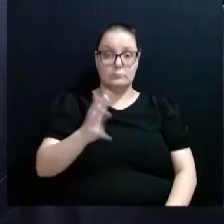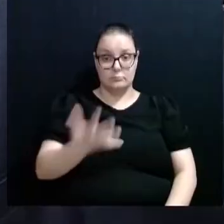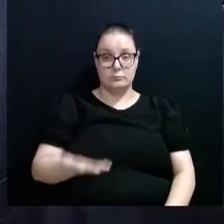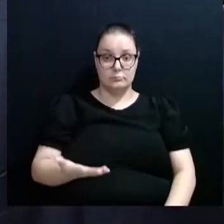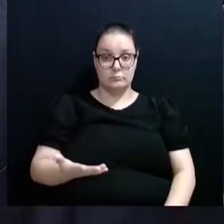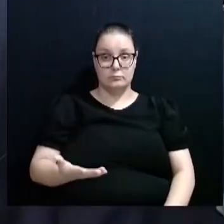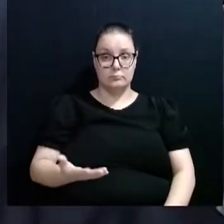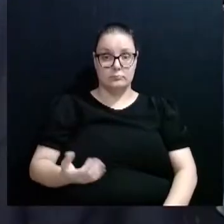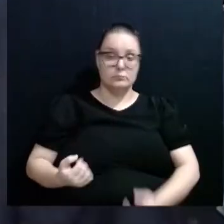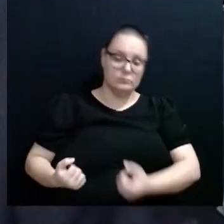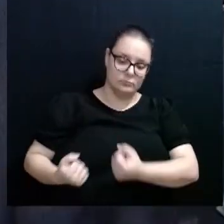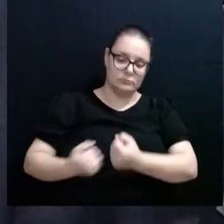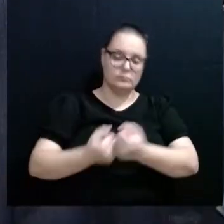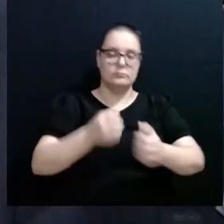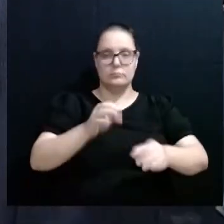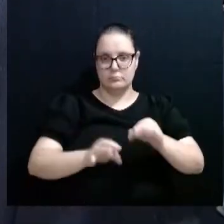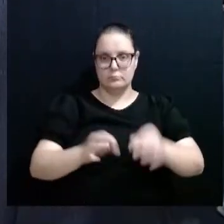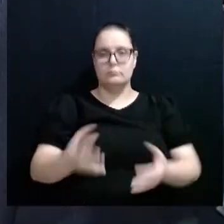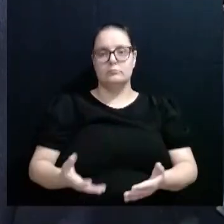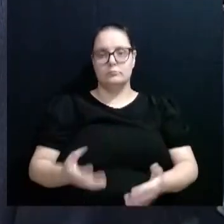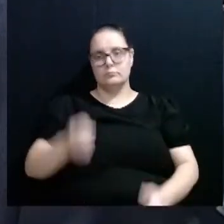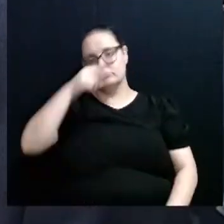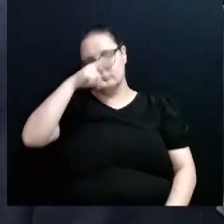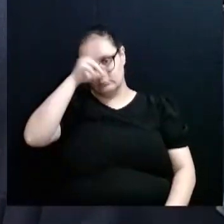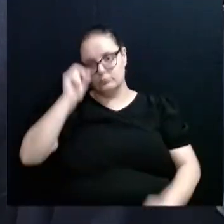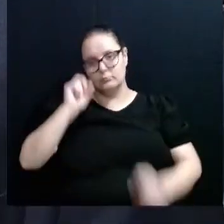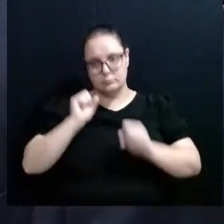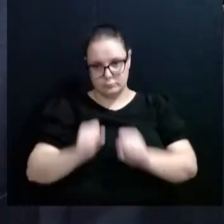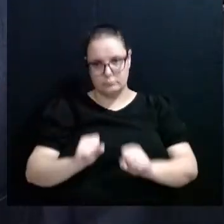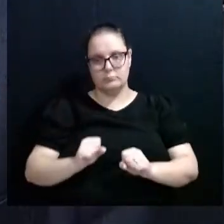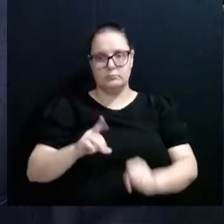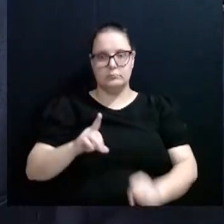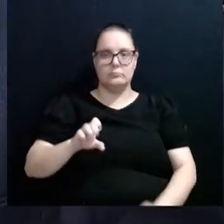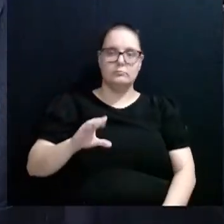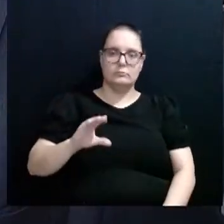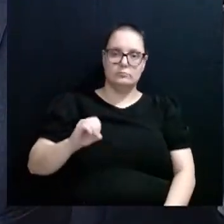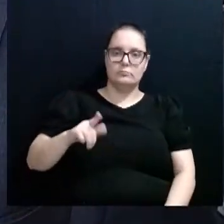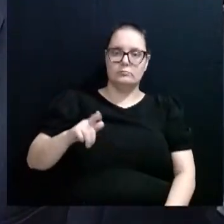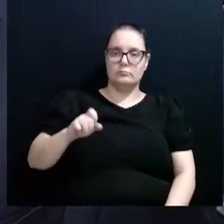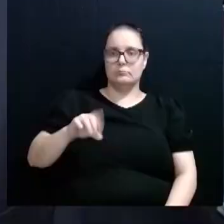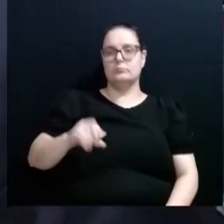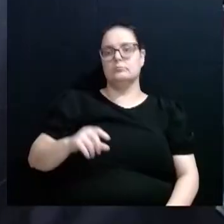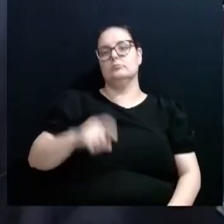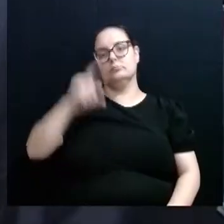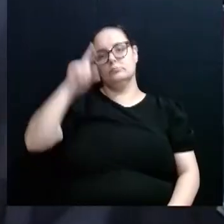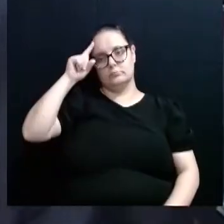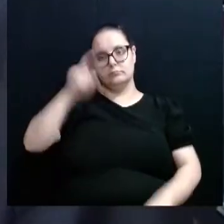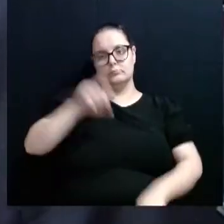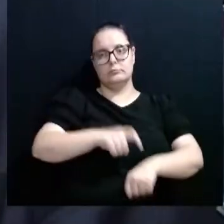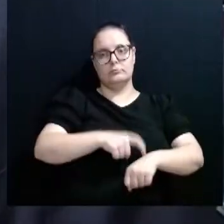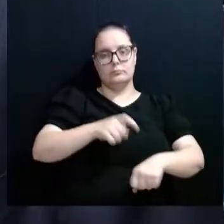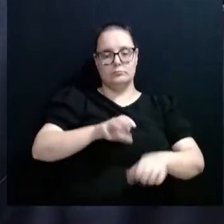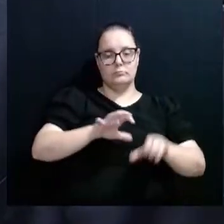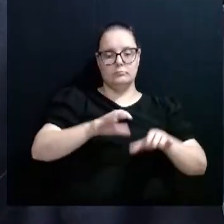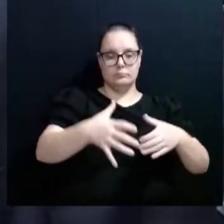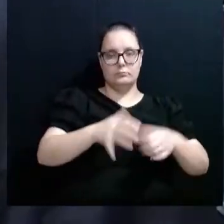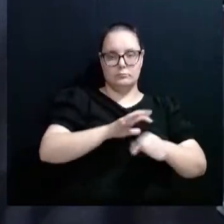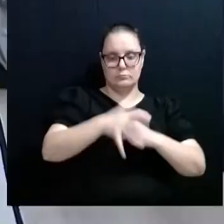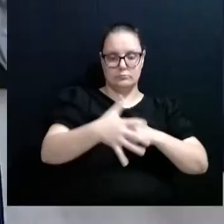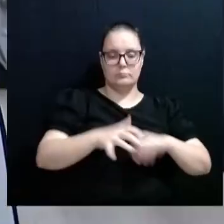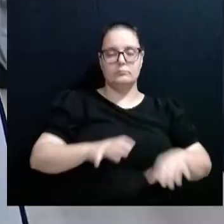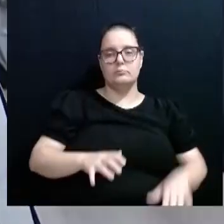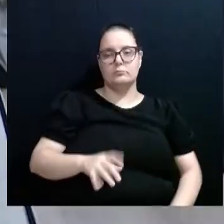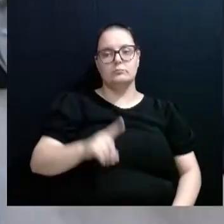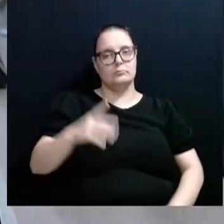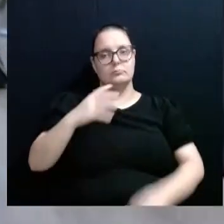jurídico para que o prefeito possa descongelar esses dias que não foram contabilizados nos direitos dos